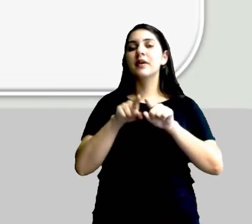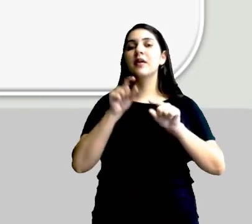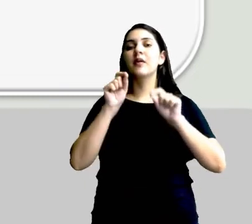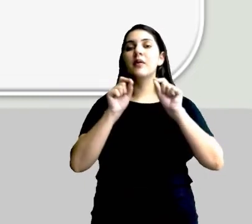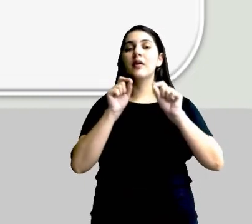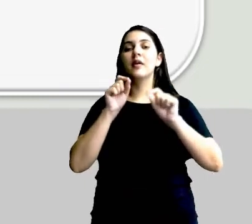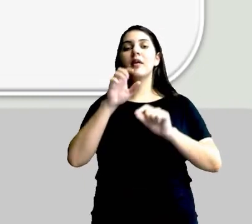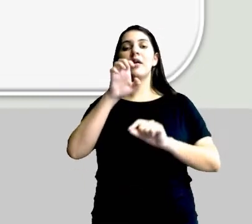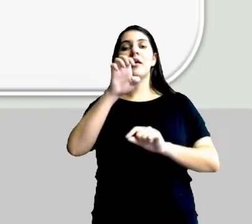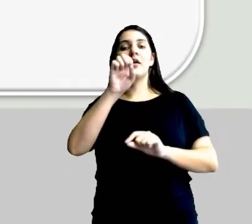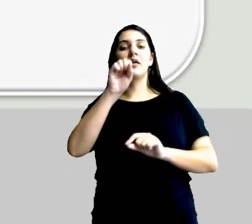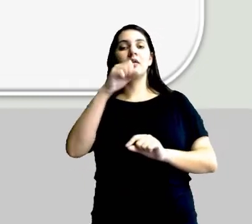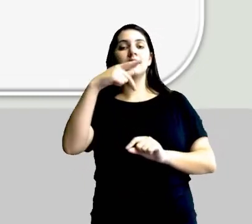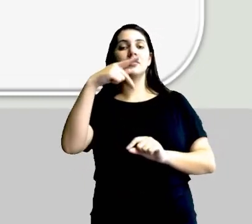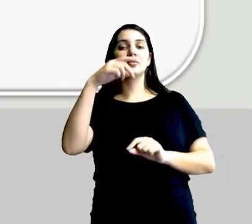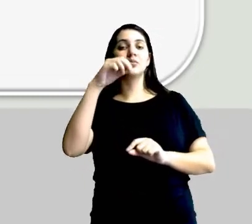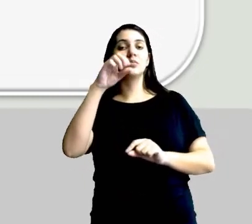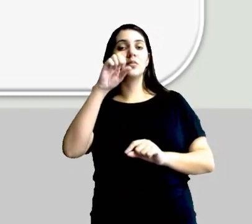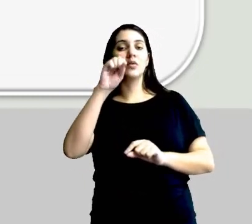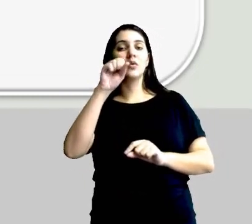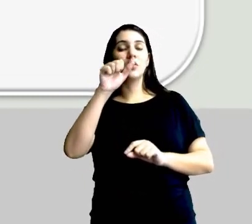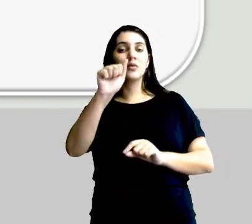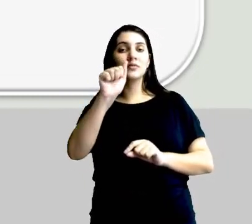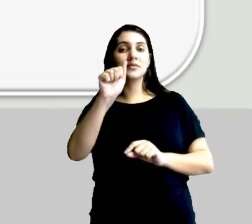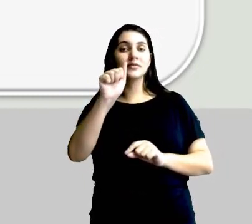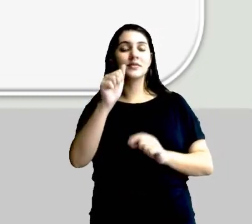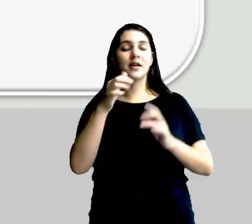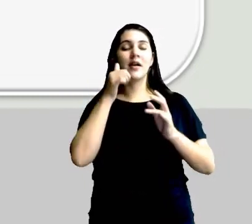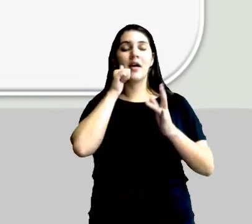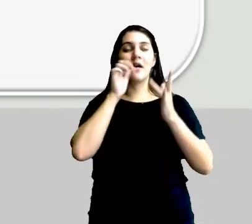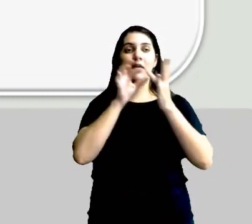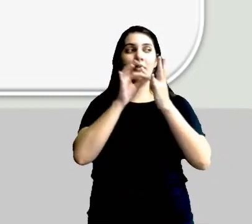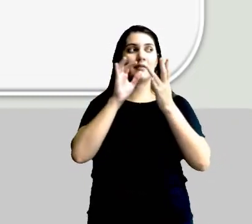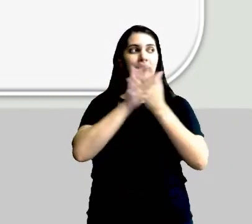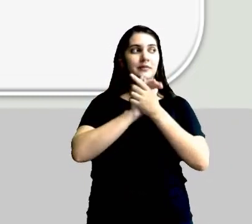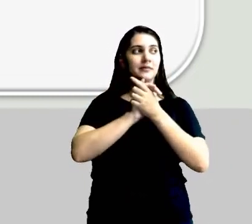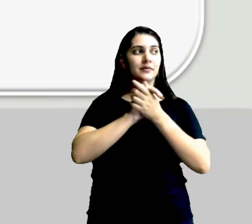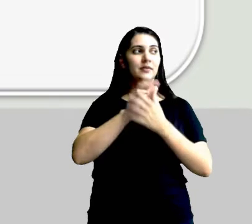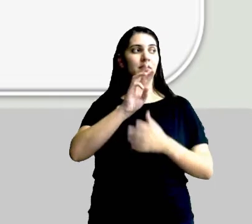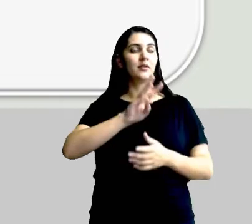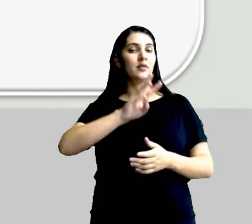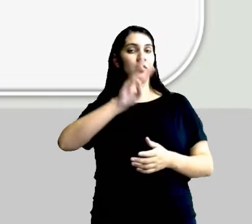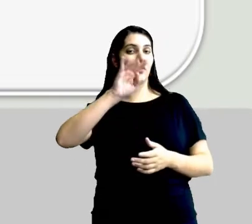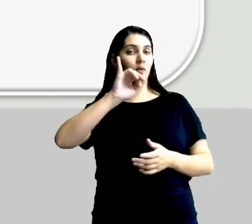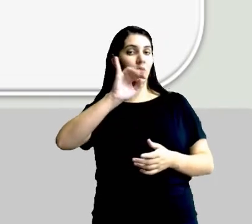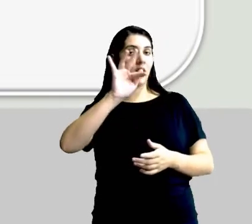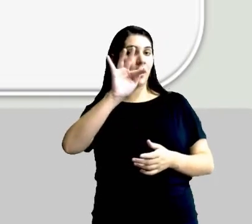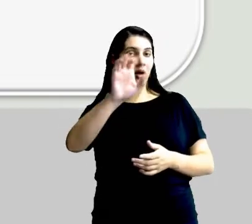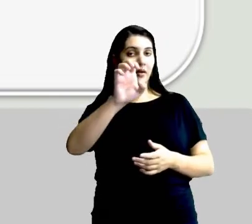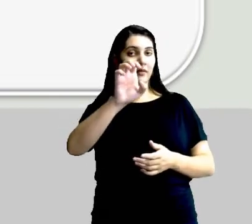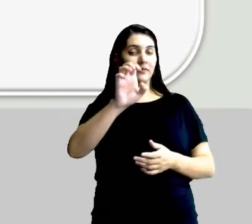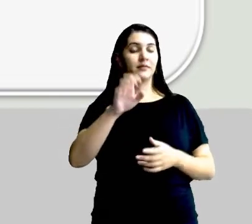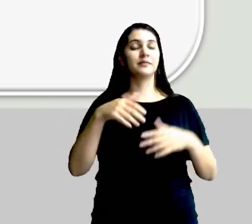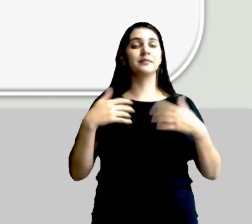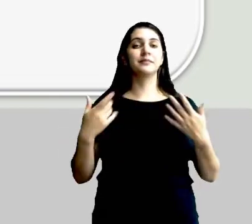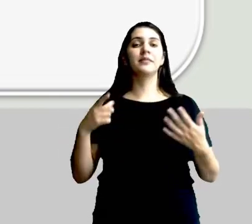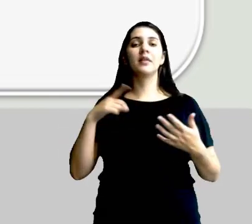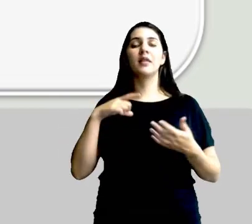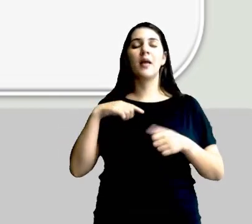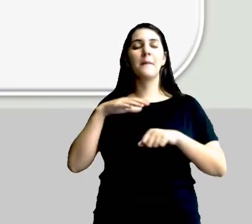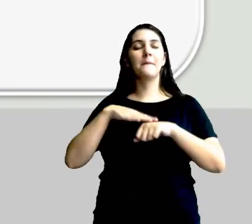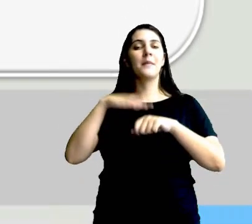acrescento também, esposa, que a gente chama de wife. Wife para esposa. Temos